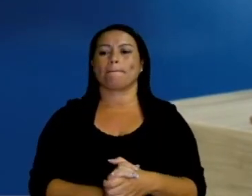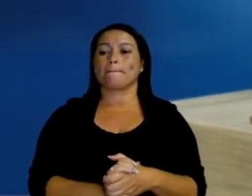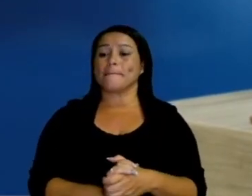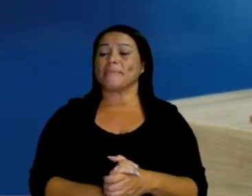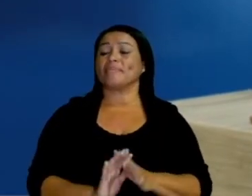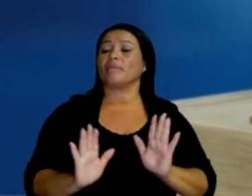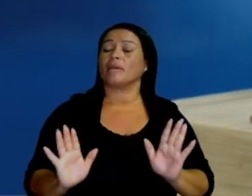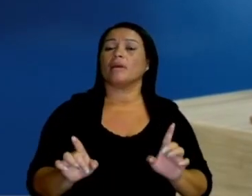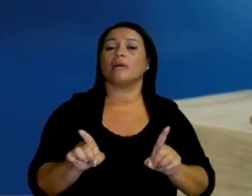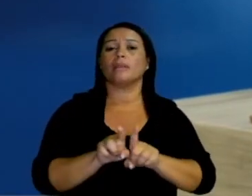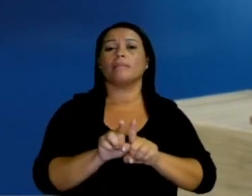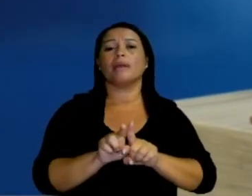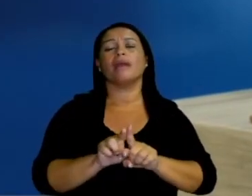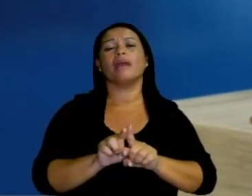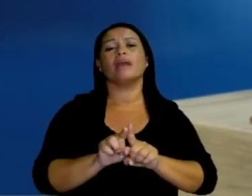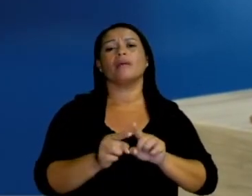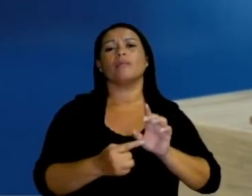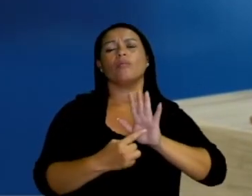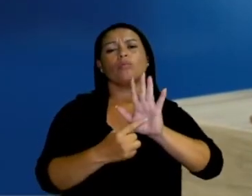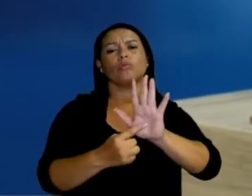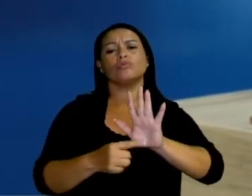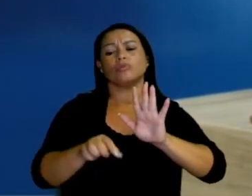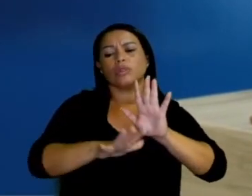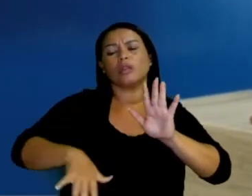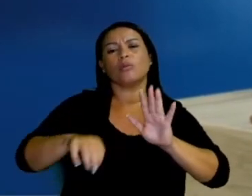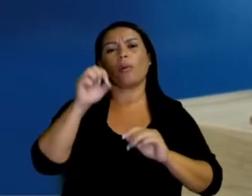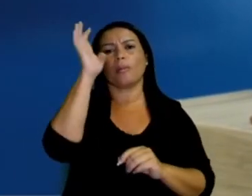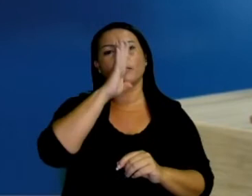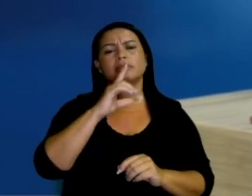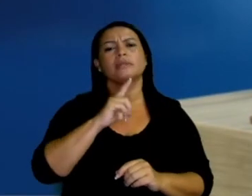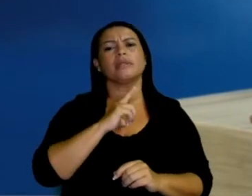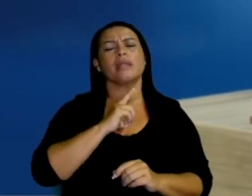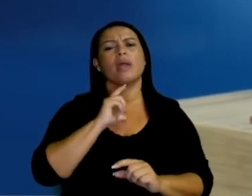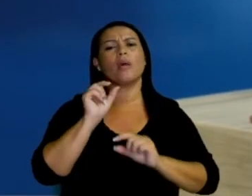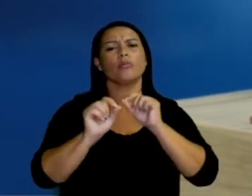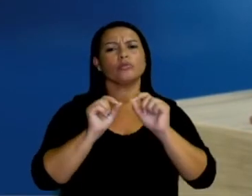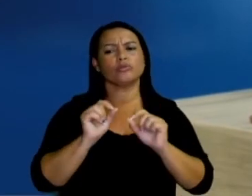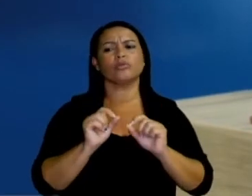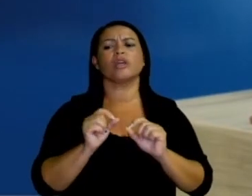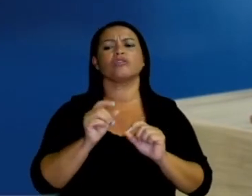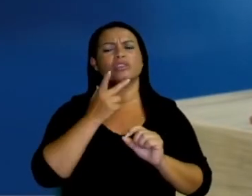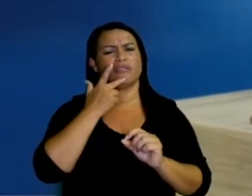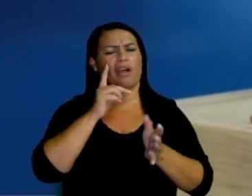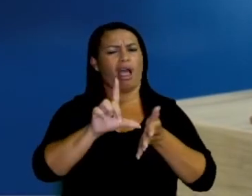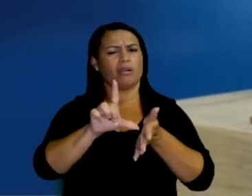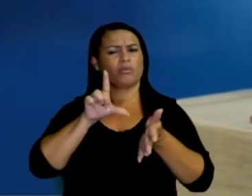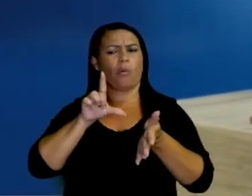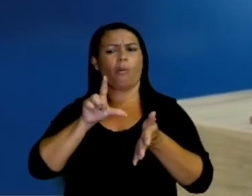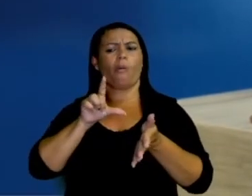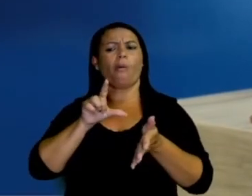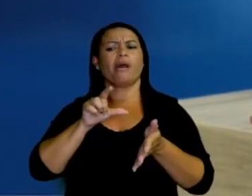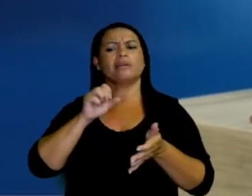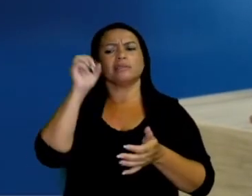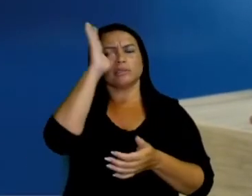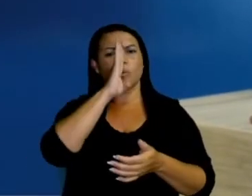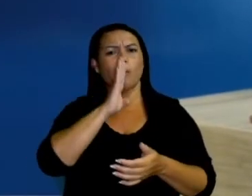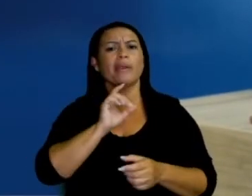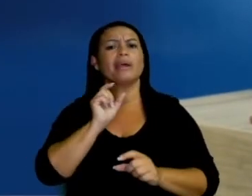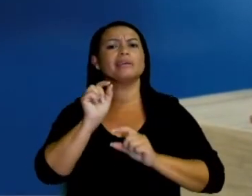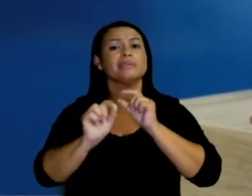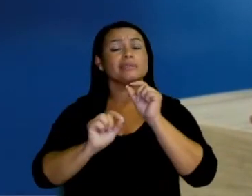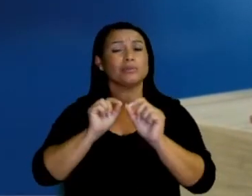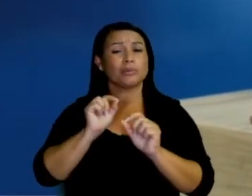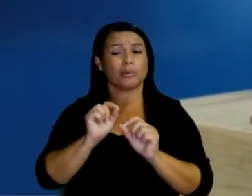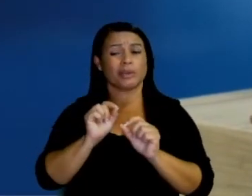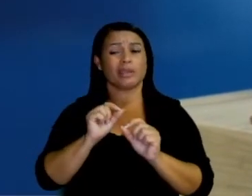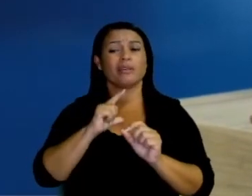Em relação ao território brasileiro ainda, e aí a gente tem uma situação que eu já mencionei antes, né? O Brasil fica na região intertropical do globo. O que